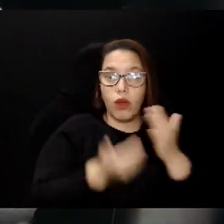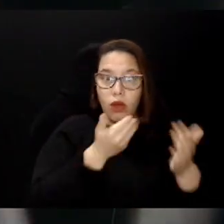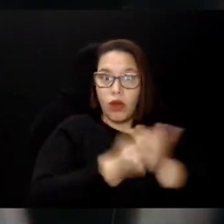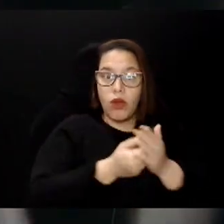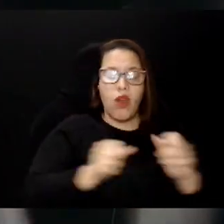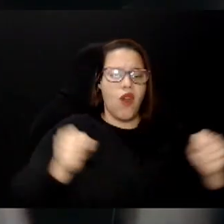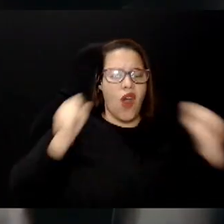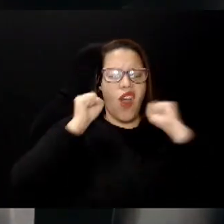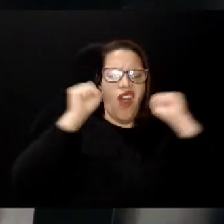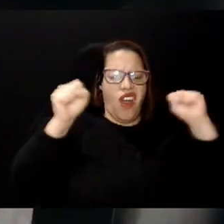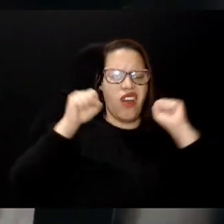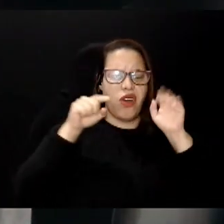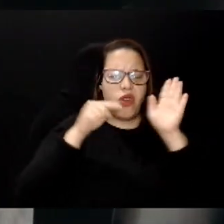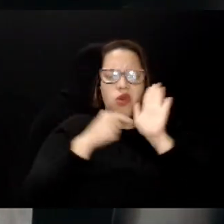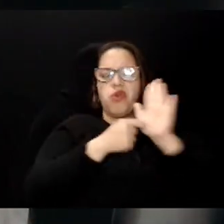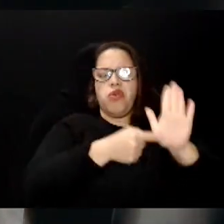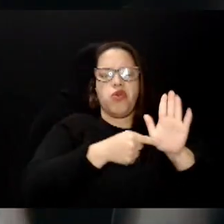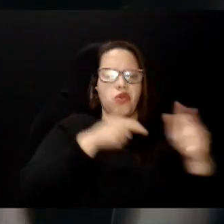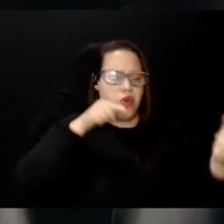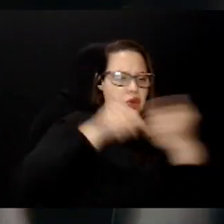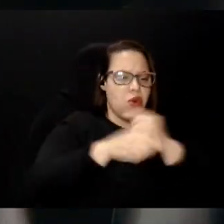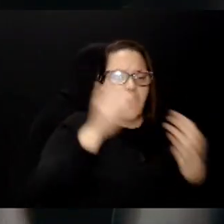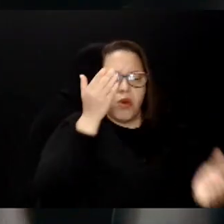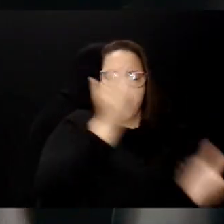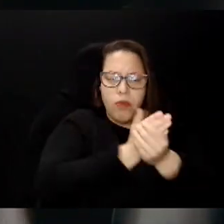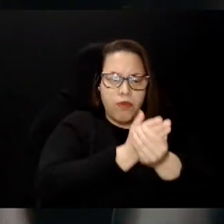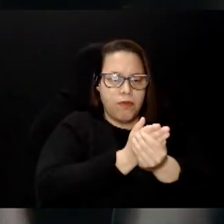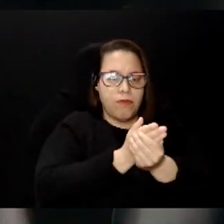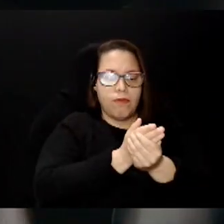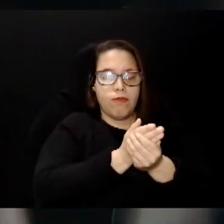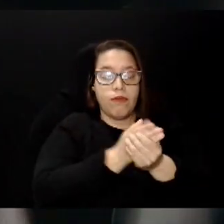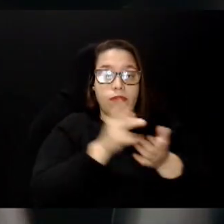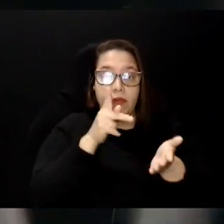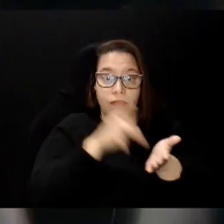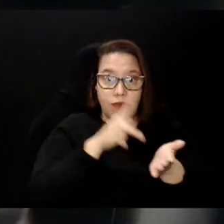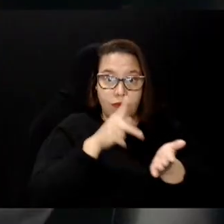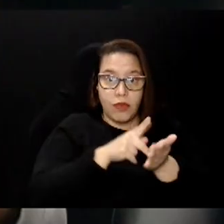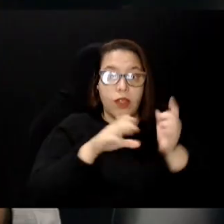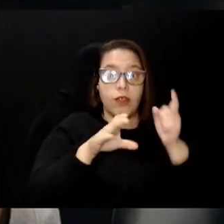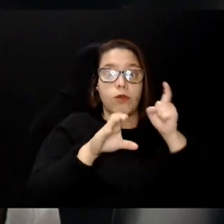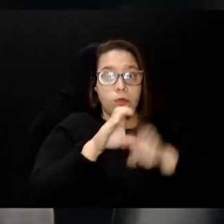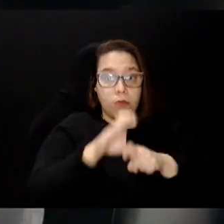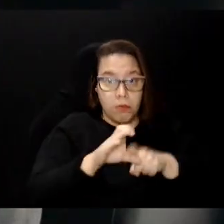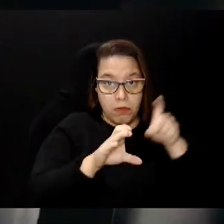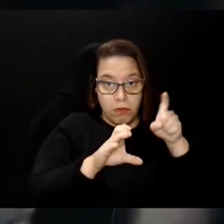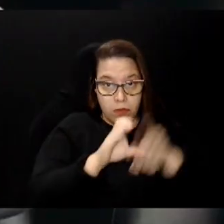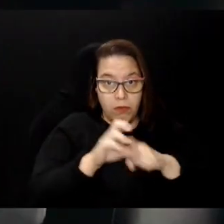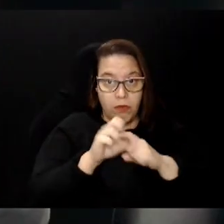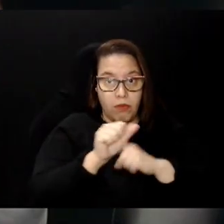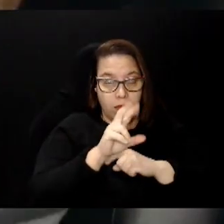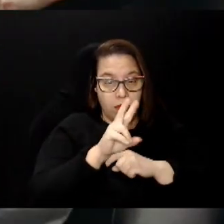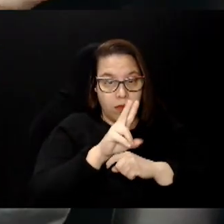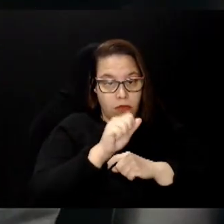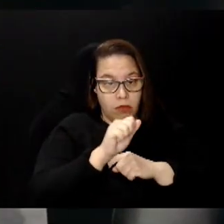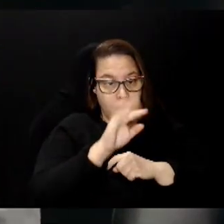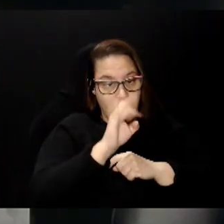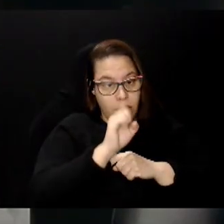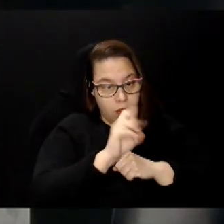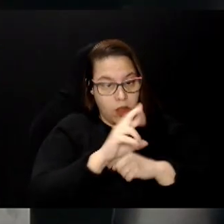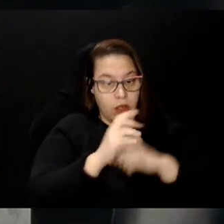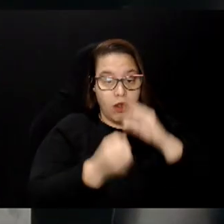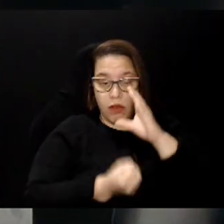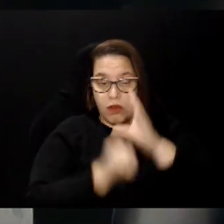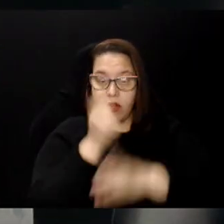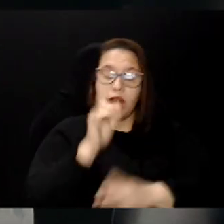empresa, processos, porque as pessoas estavam realmente dependentes daquele avatar que eles criaram para namorar,